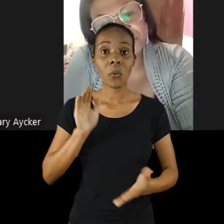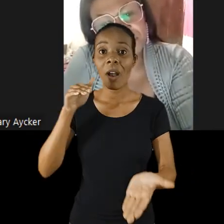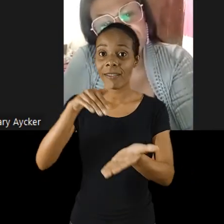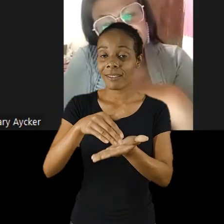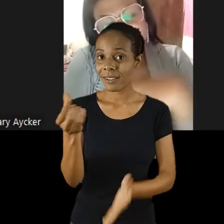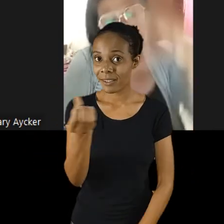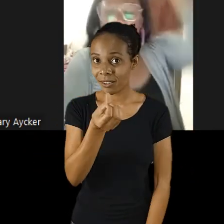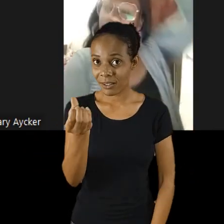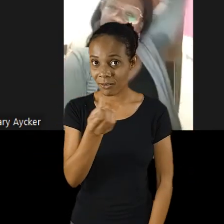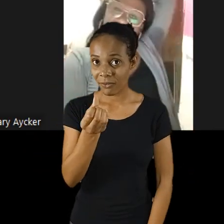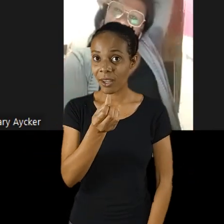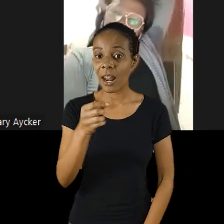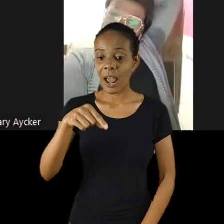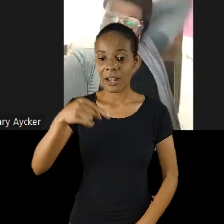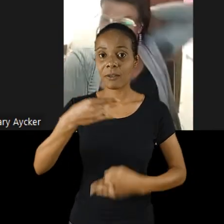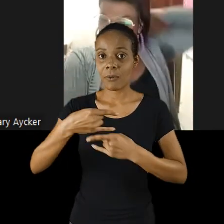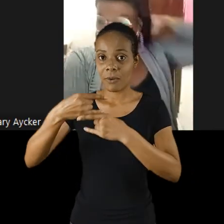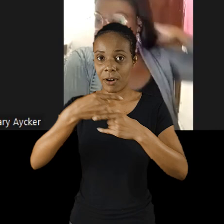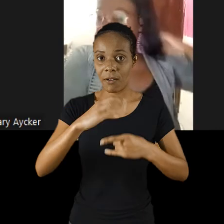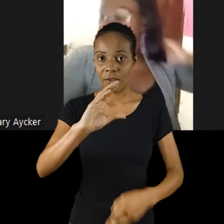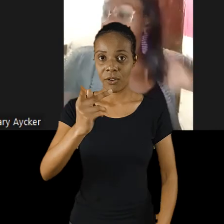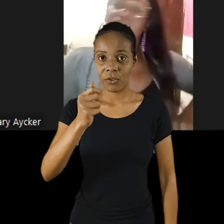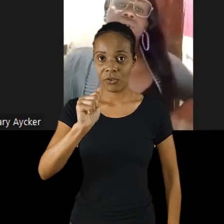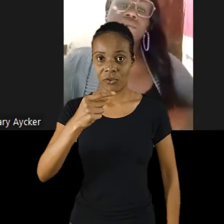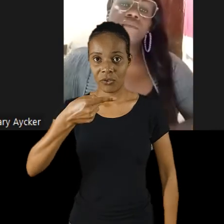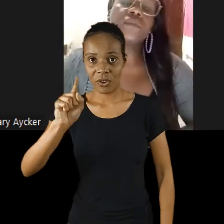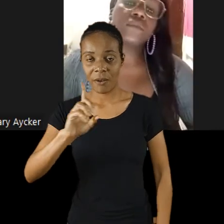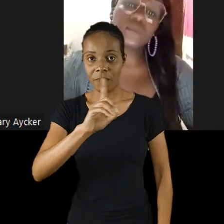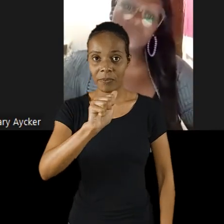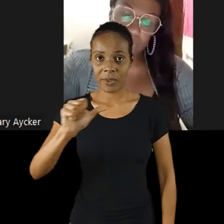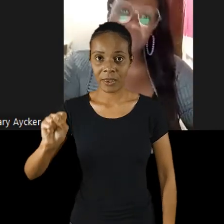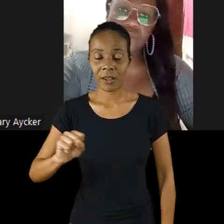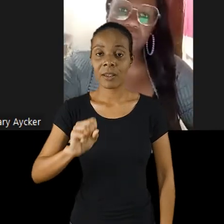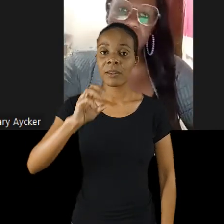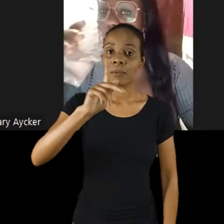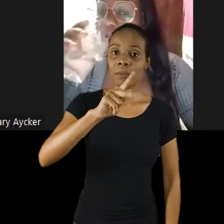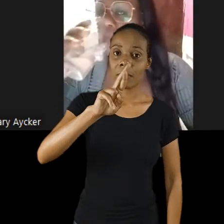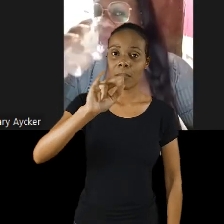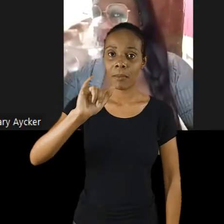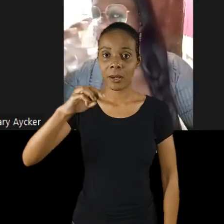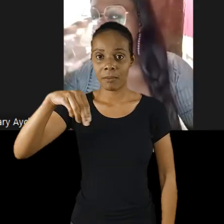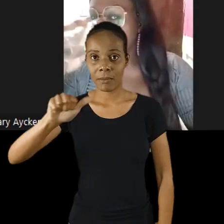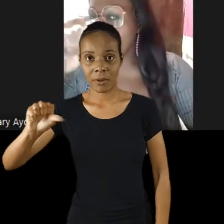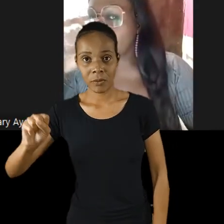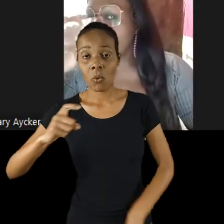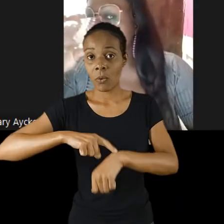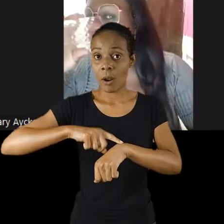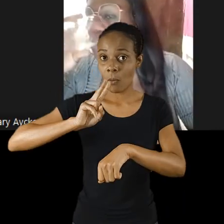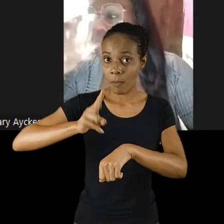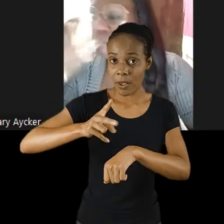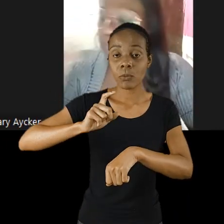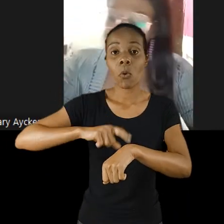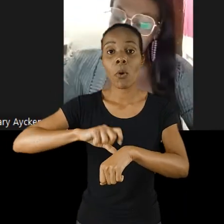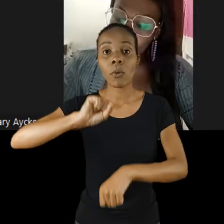sexta-feira. Quarta e quinta-feira online, então no mesmo horário, às 20 horas. Ainda vai falar amanhã sobre